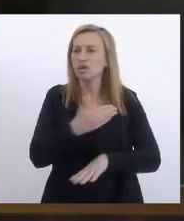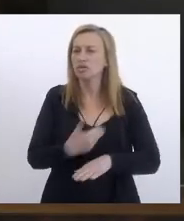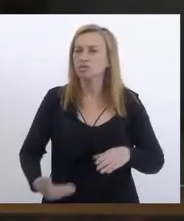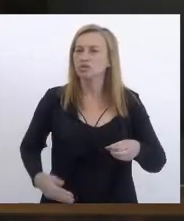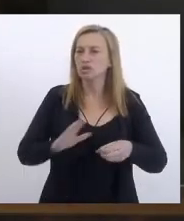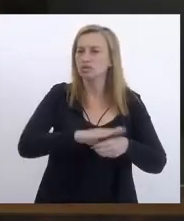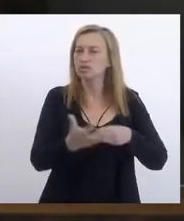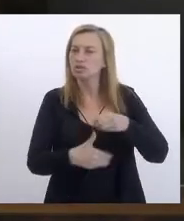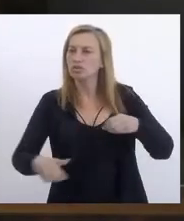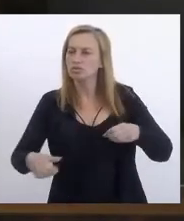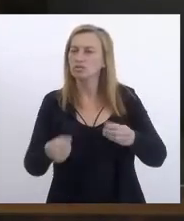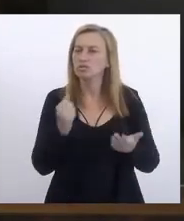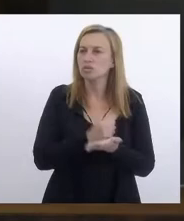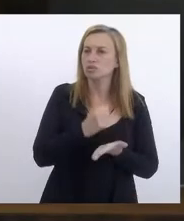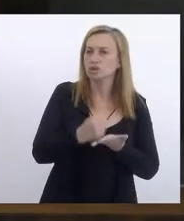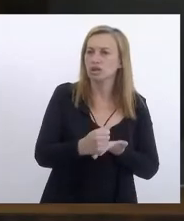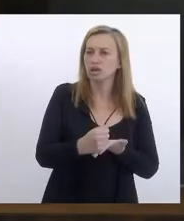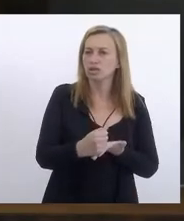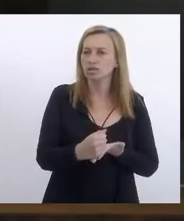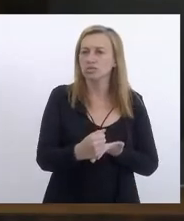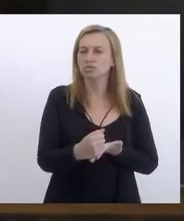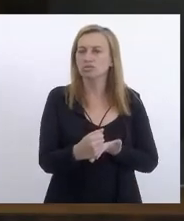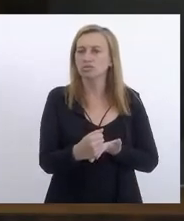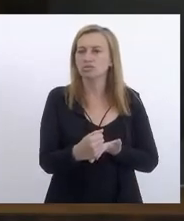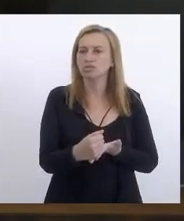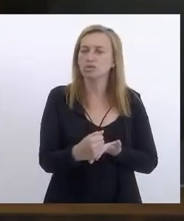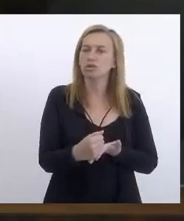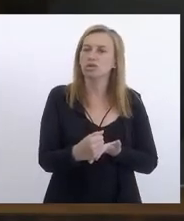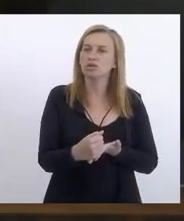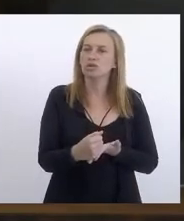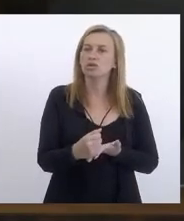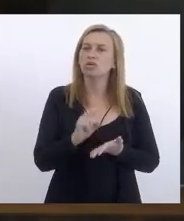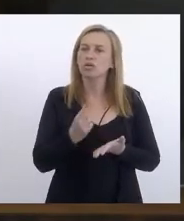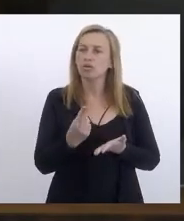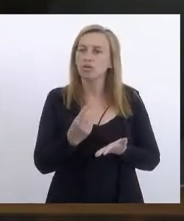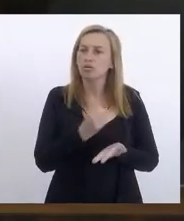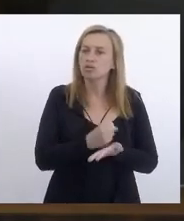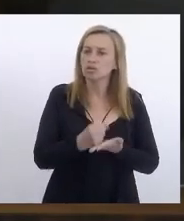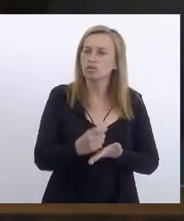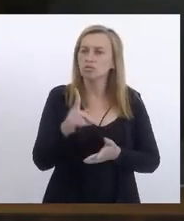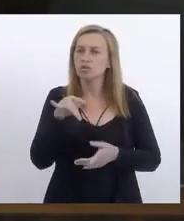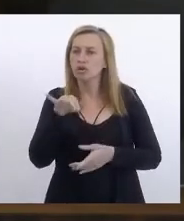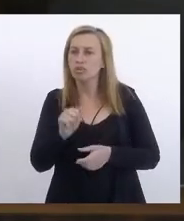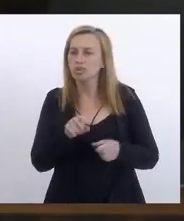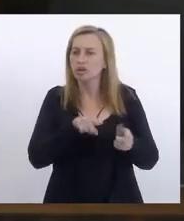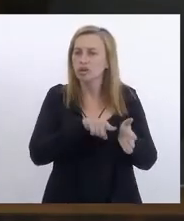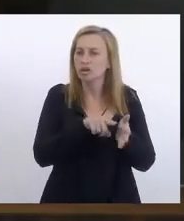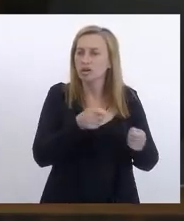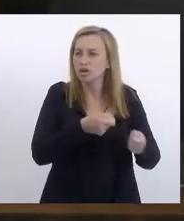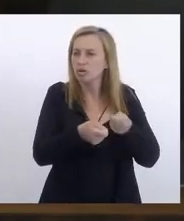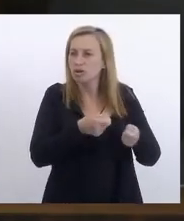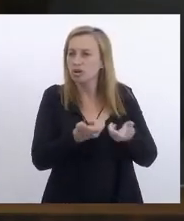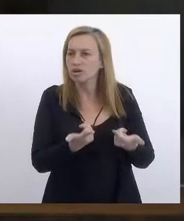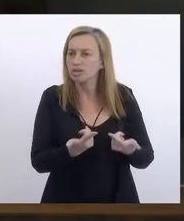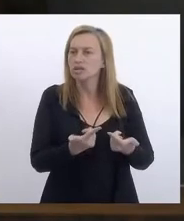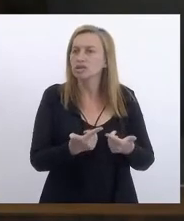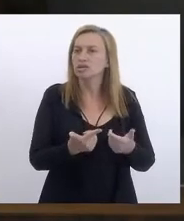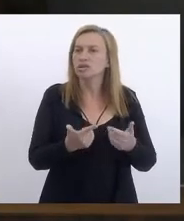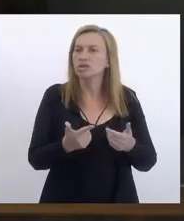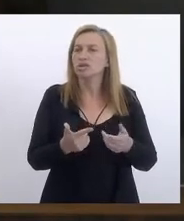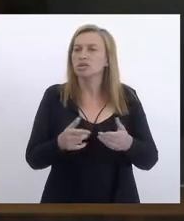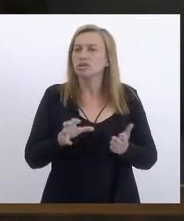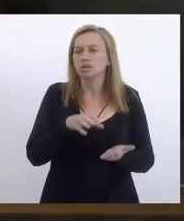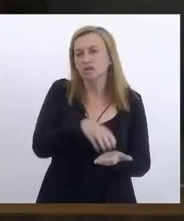básicos previstos em contratos de concessão ou contratos de programas regulares vigentes por parte das entidades